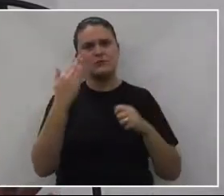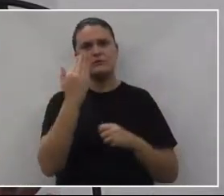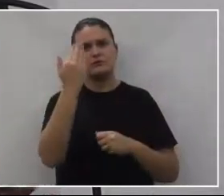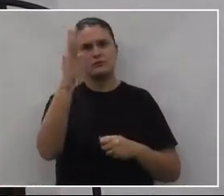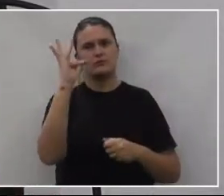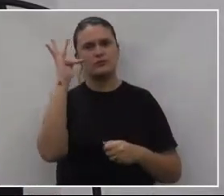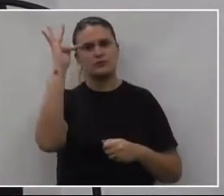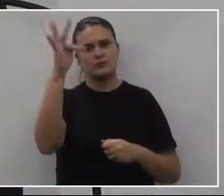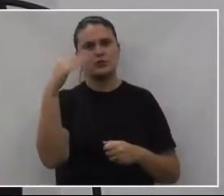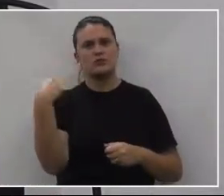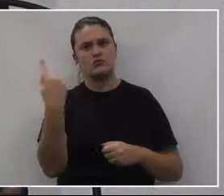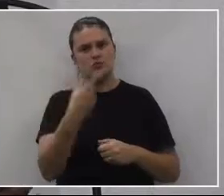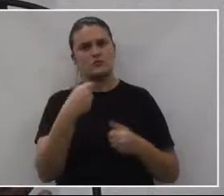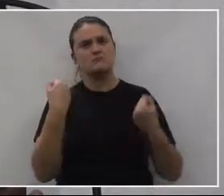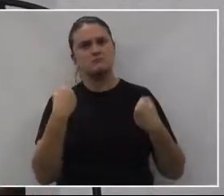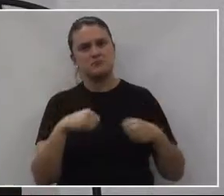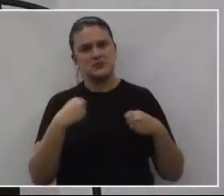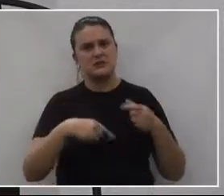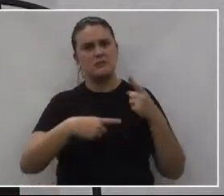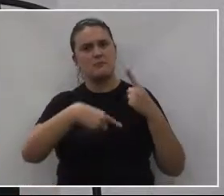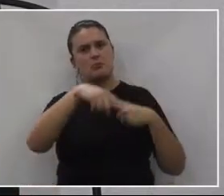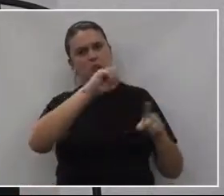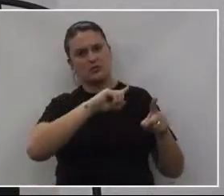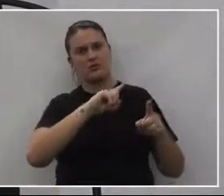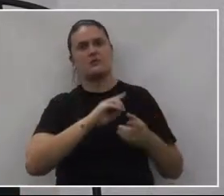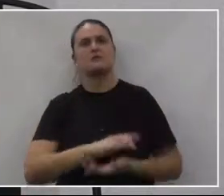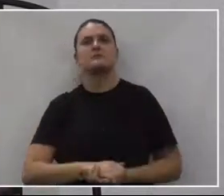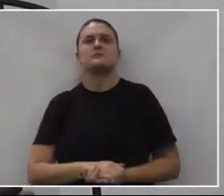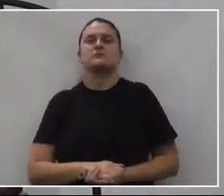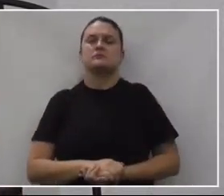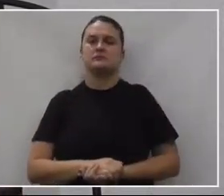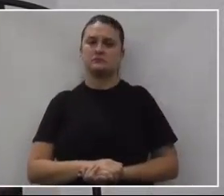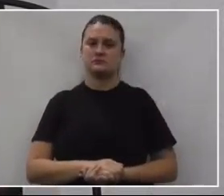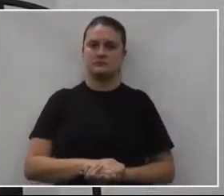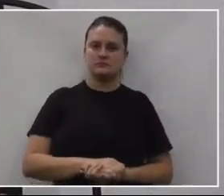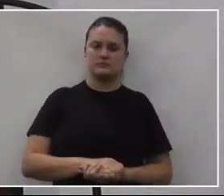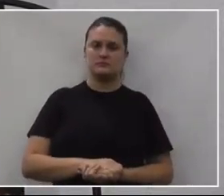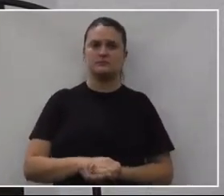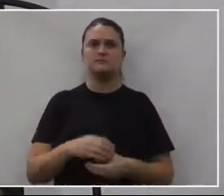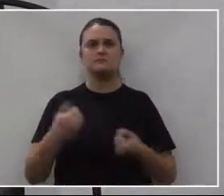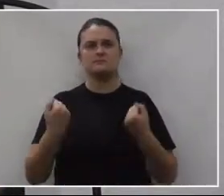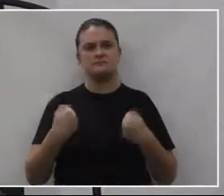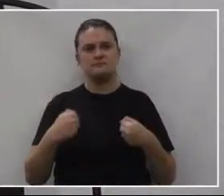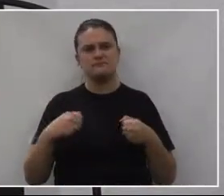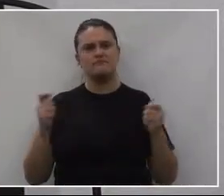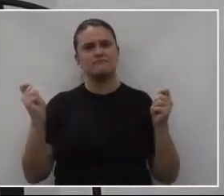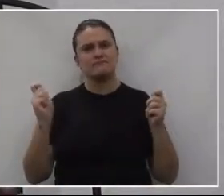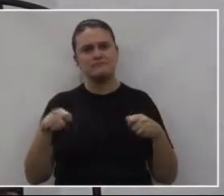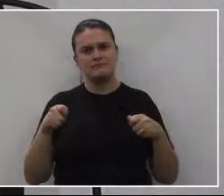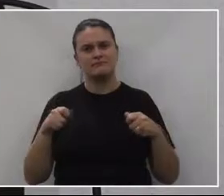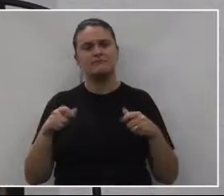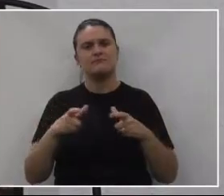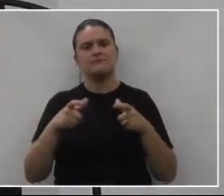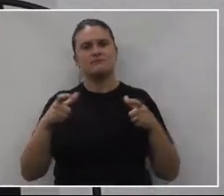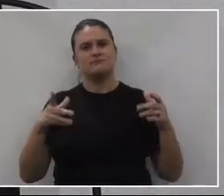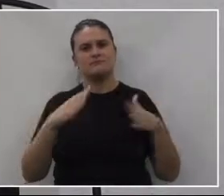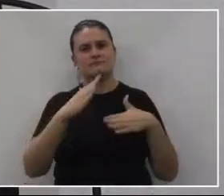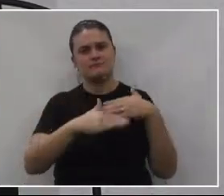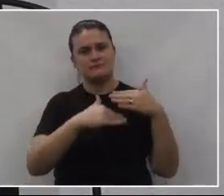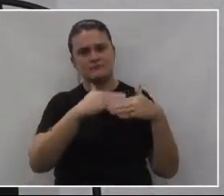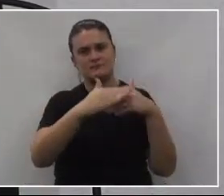Cabe a nós transformar isso numa grande né, nessa possibilidade de grande